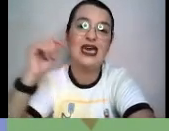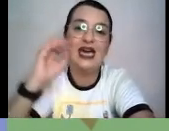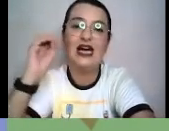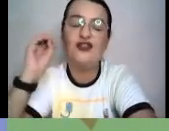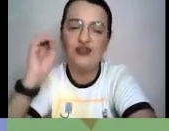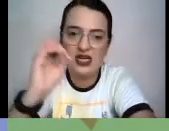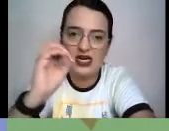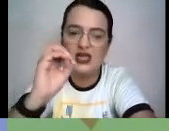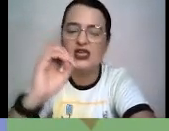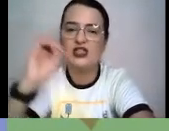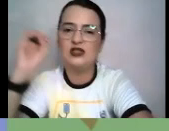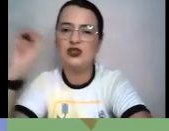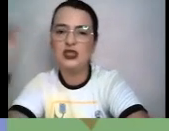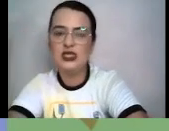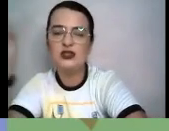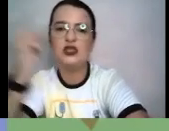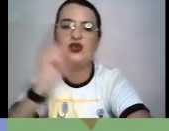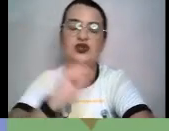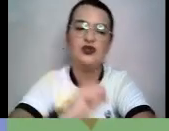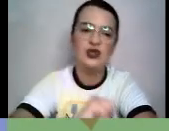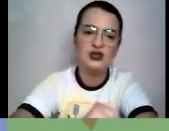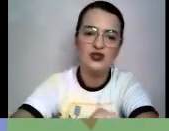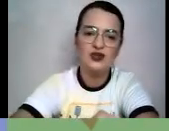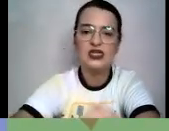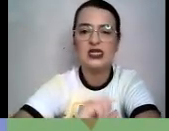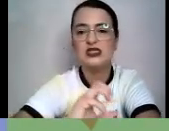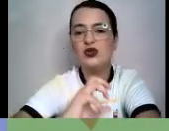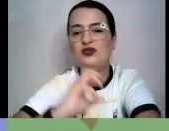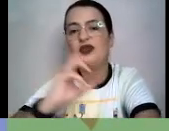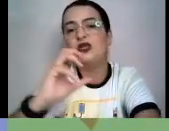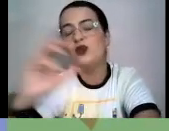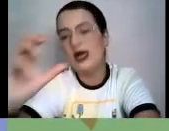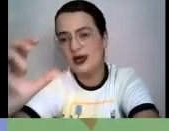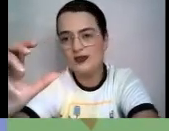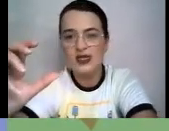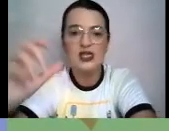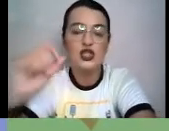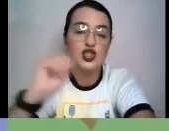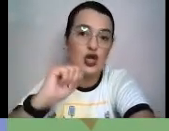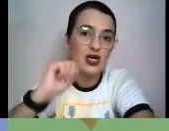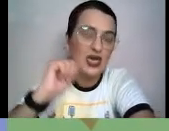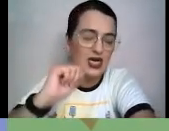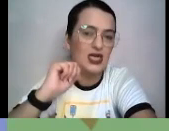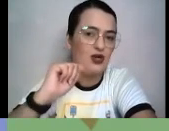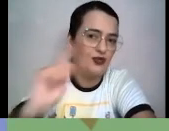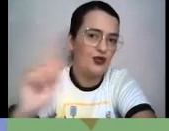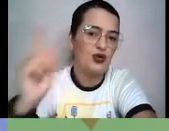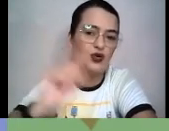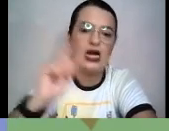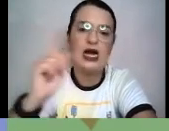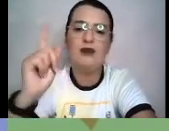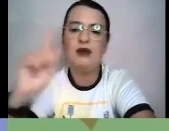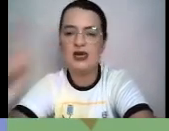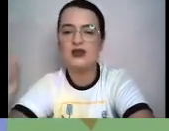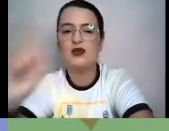de Guerra Fria. Estados Unidos e União Soviética, eles conflituaram, só que não foi